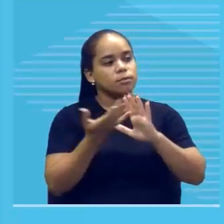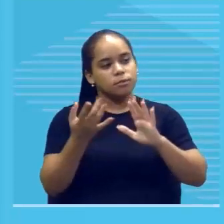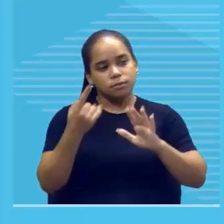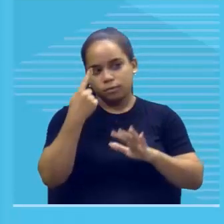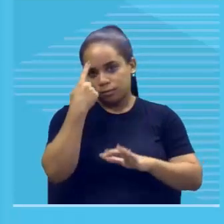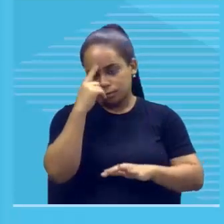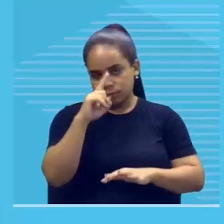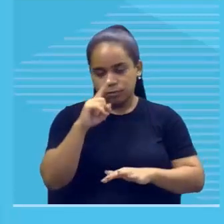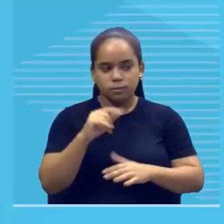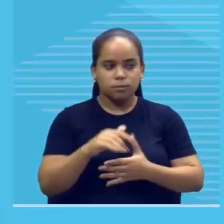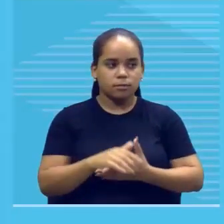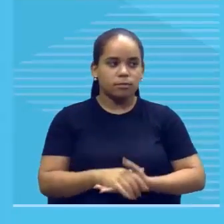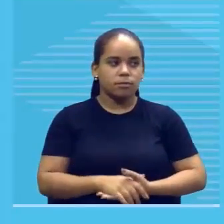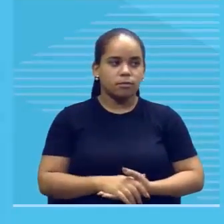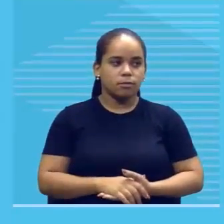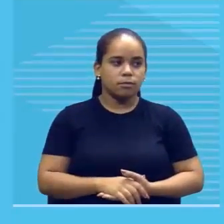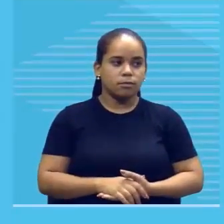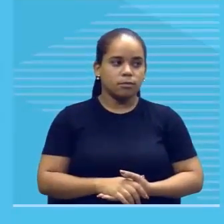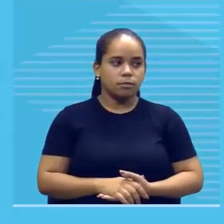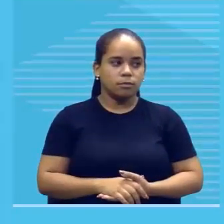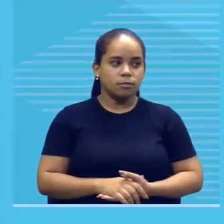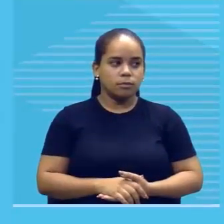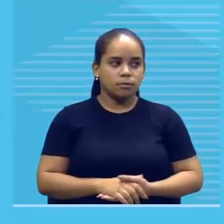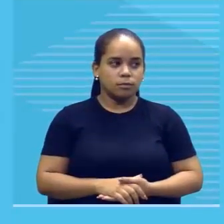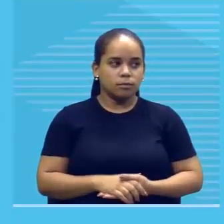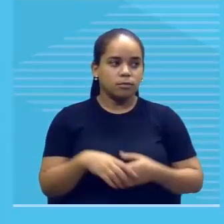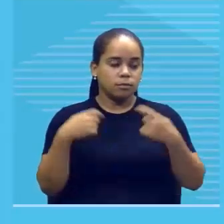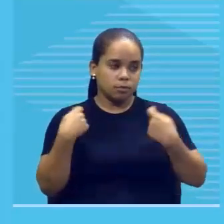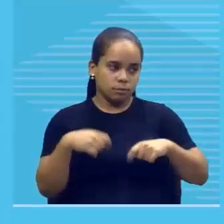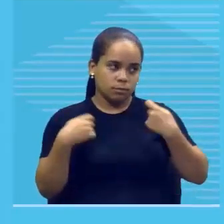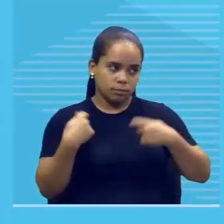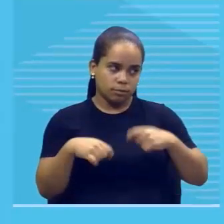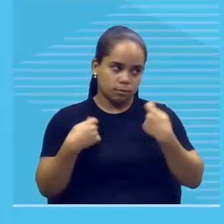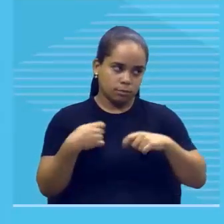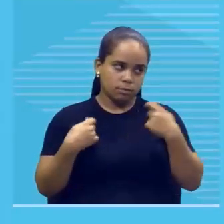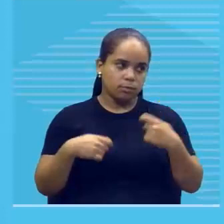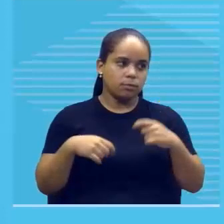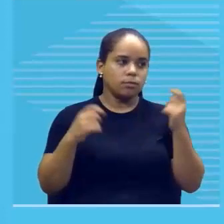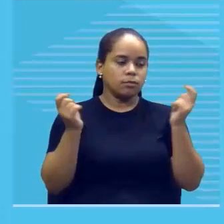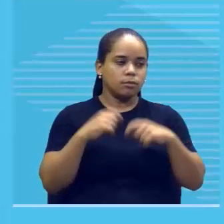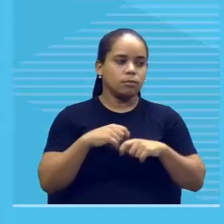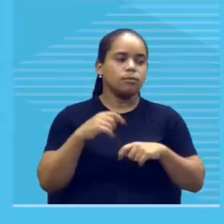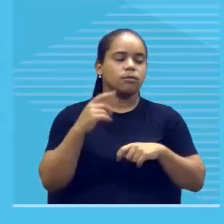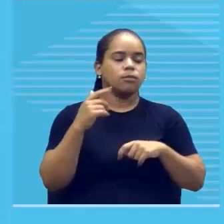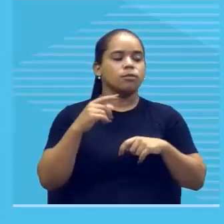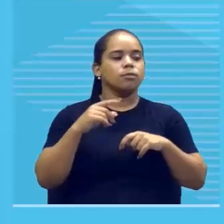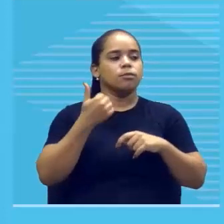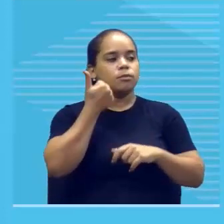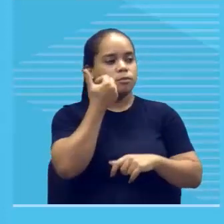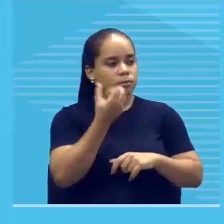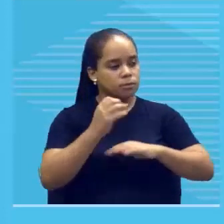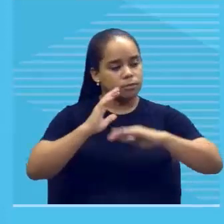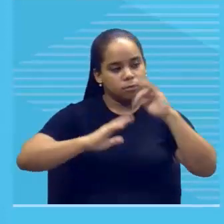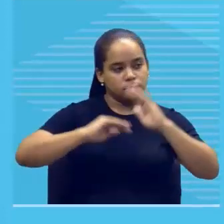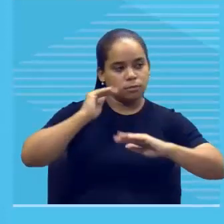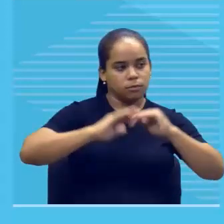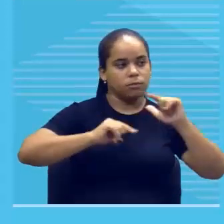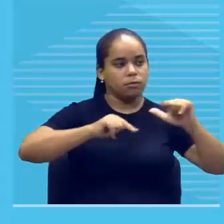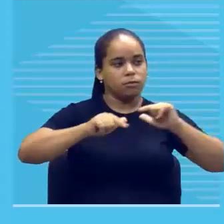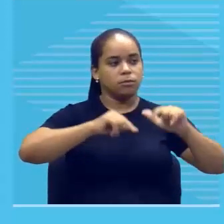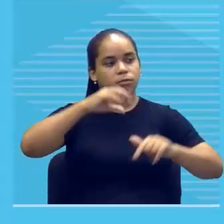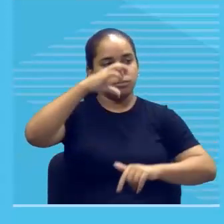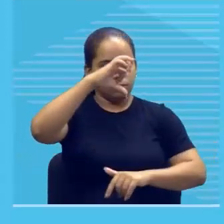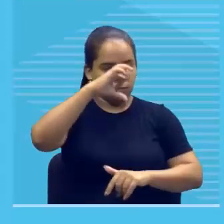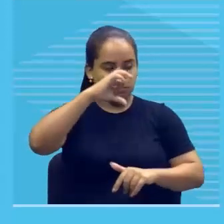dias né vamos voltar aqui a quantidade de dias que eu preciso para com 16 Operários Trabalhando